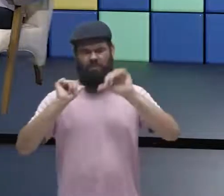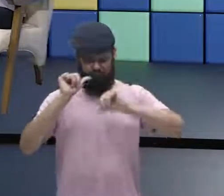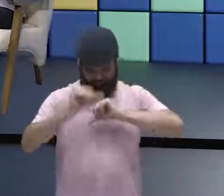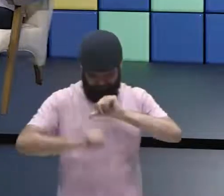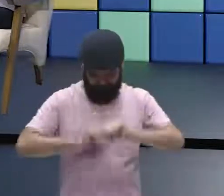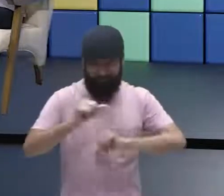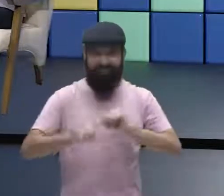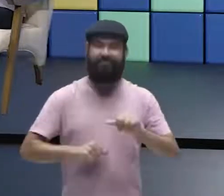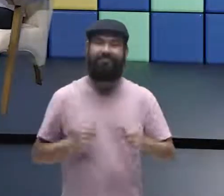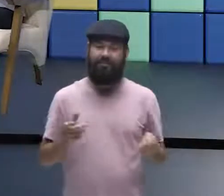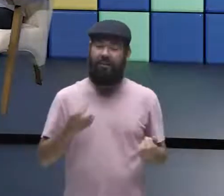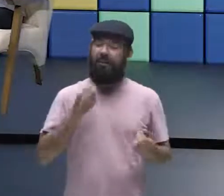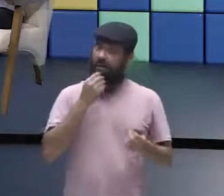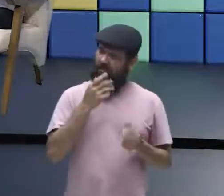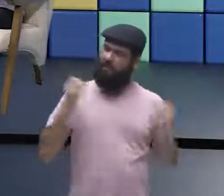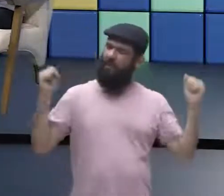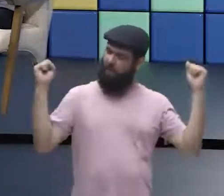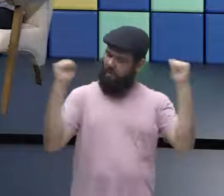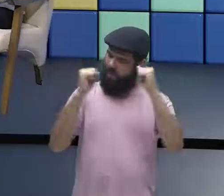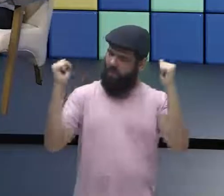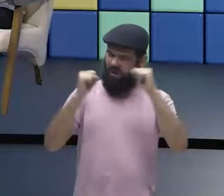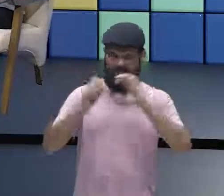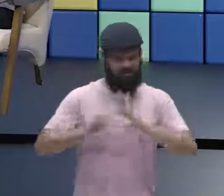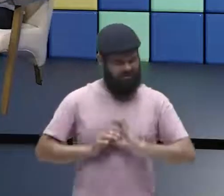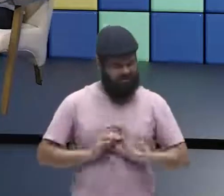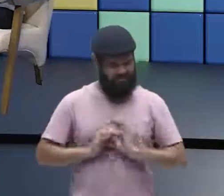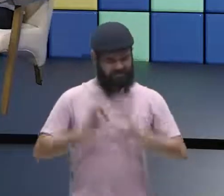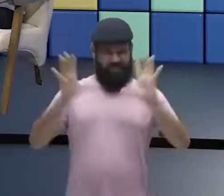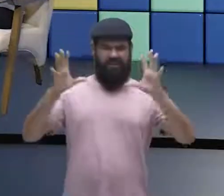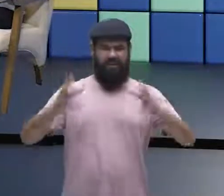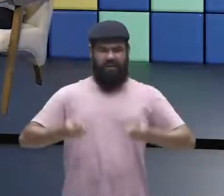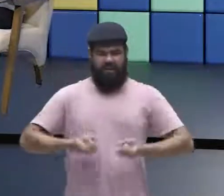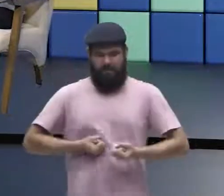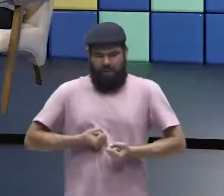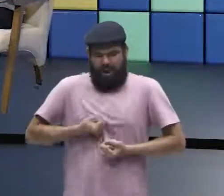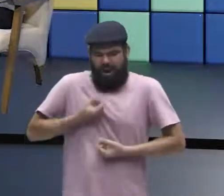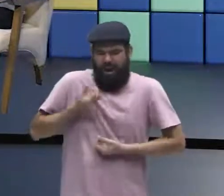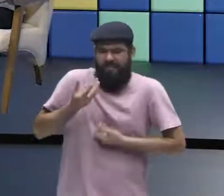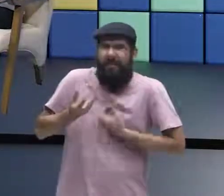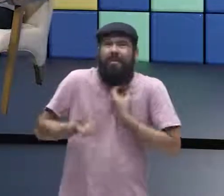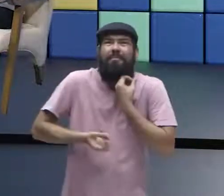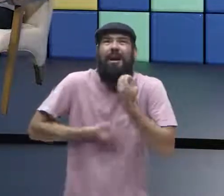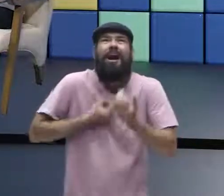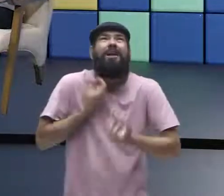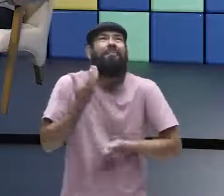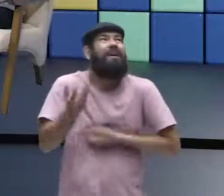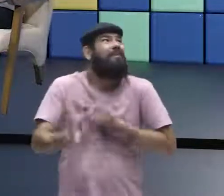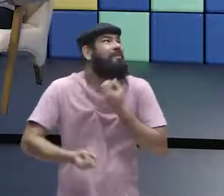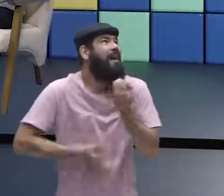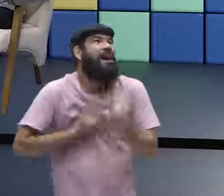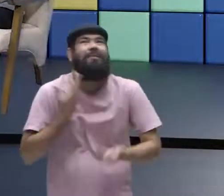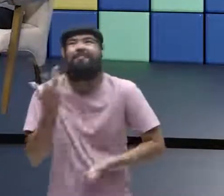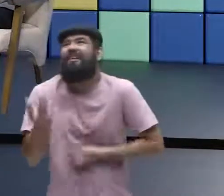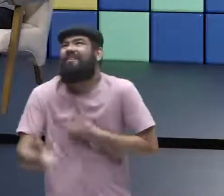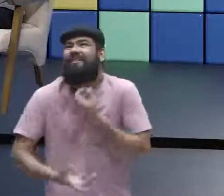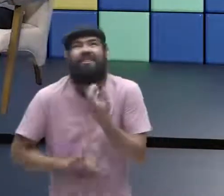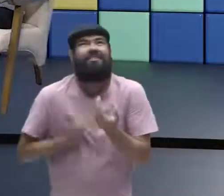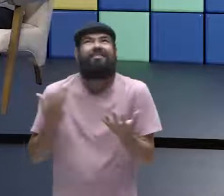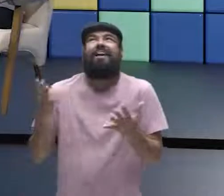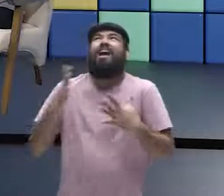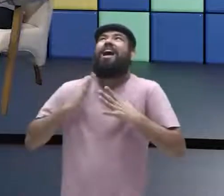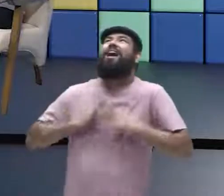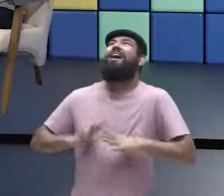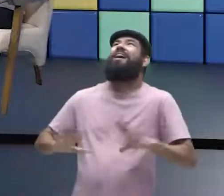atividade física, né, a gente libera serotonina, dopamina, então fez muito bem, isso assim. Que faz você